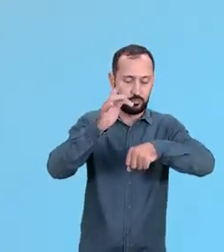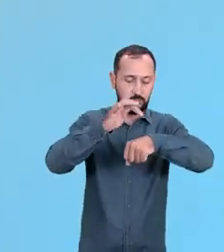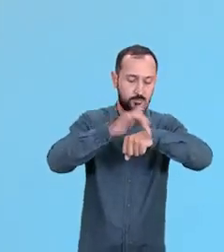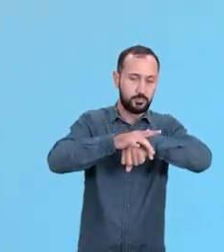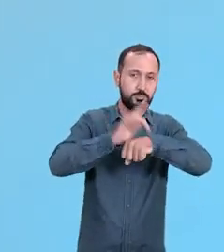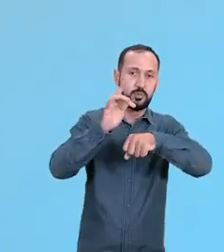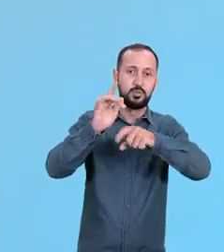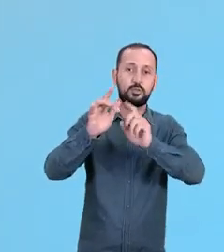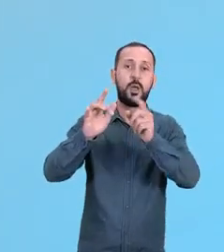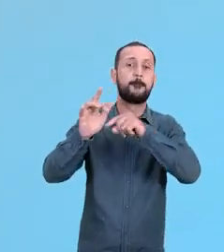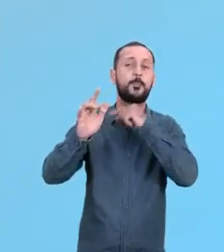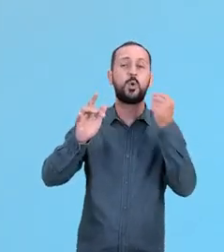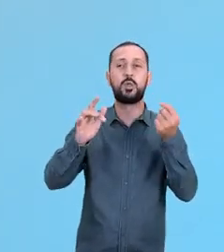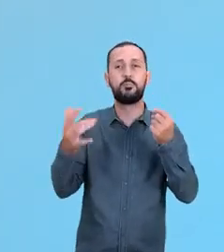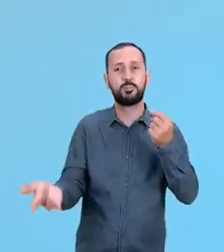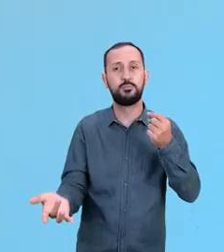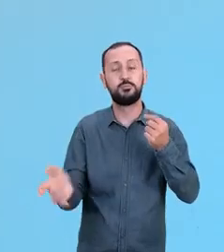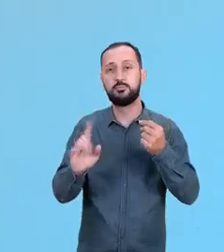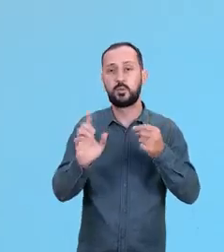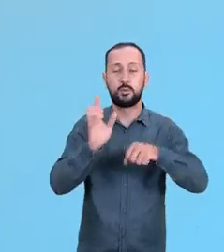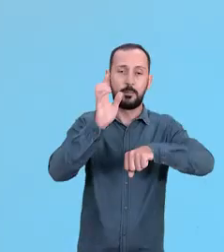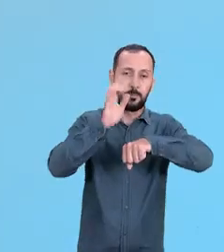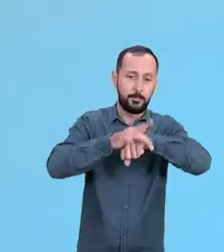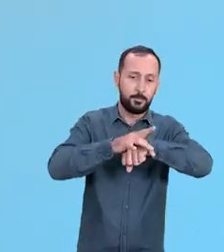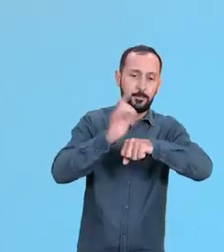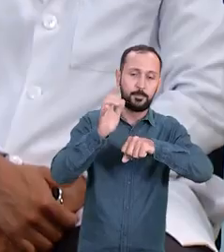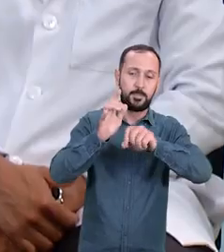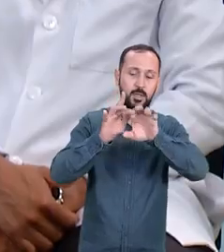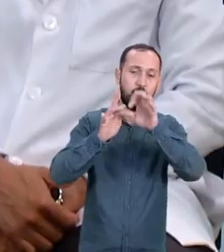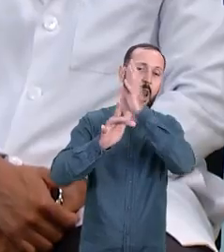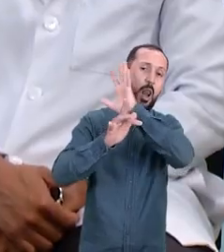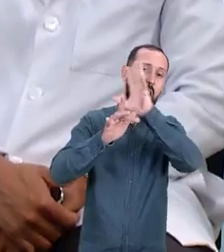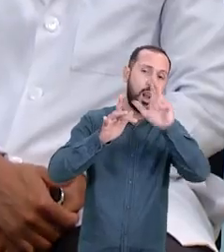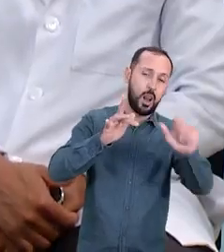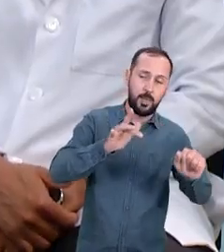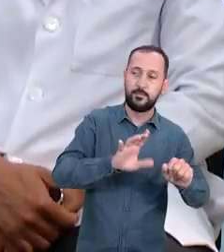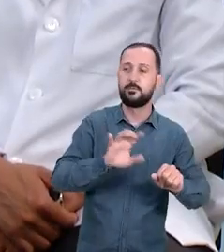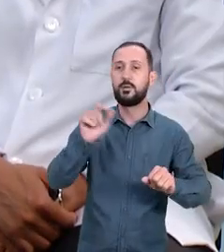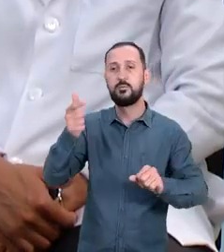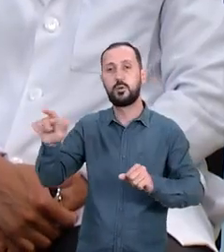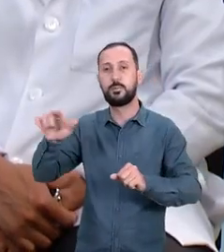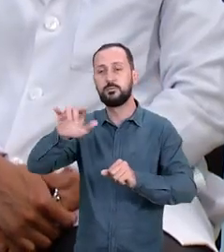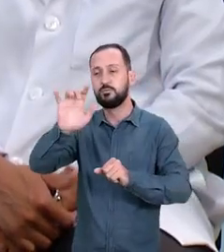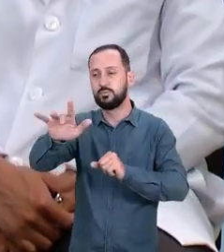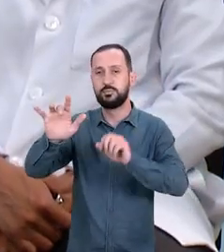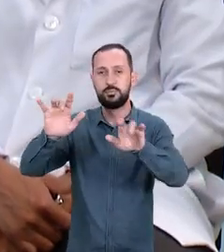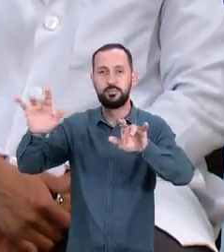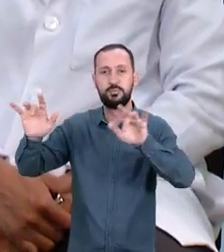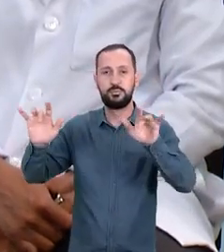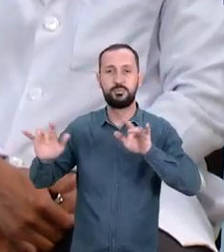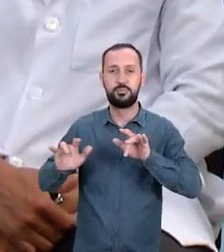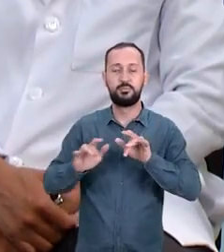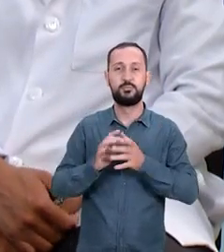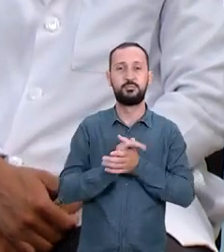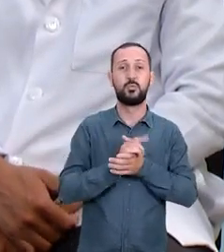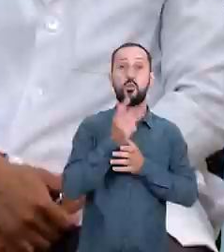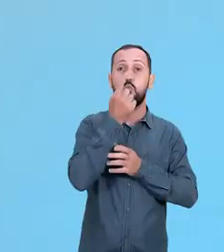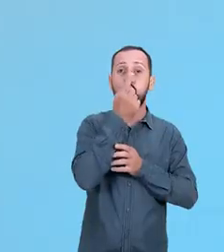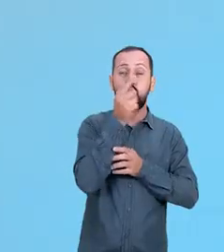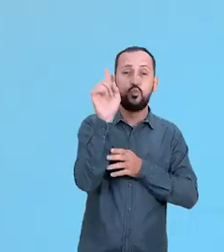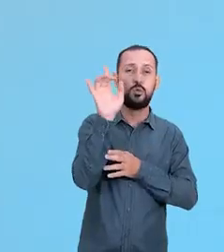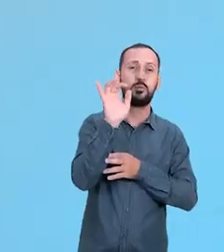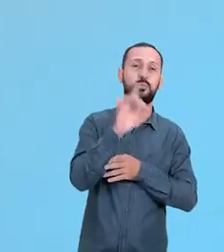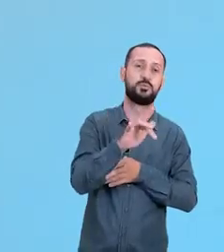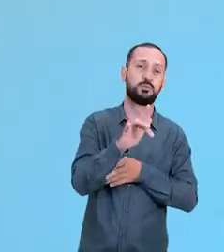uma pessoa e morria. Não, ele pica, ele se contamina e ele passa para toda a vizinhança, um